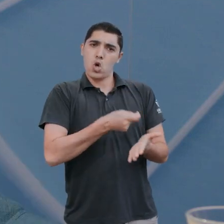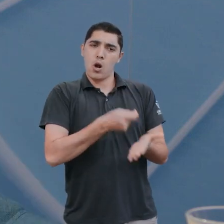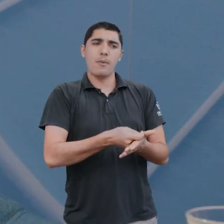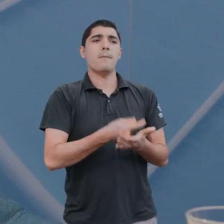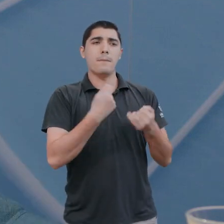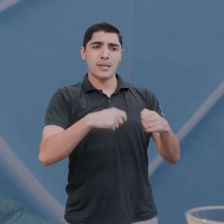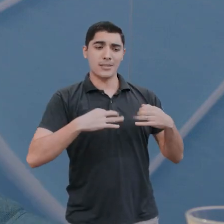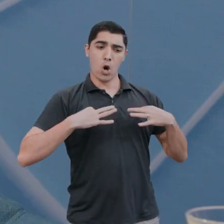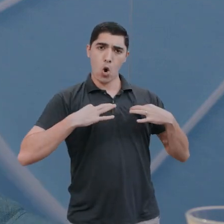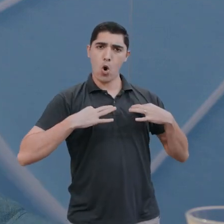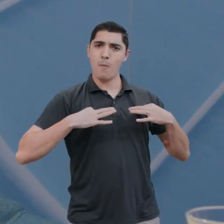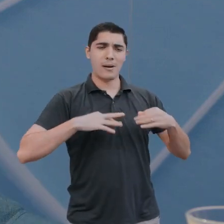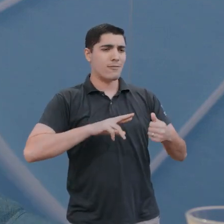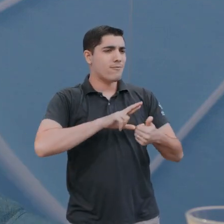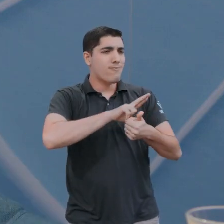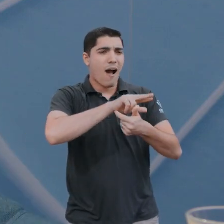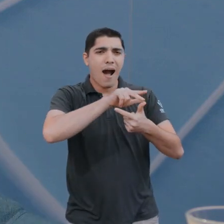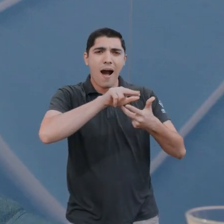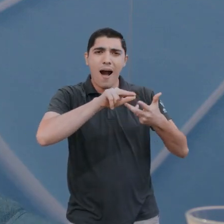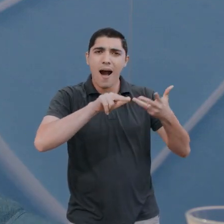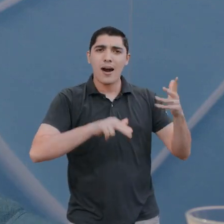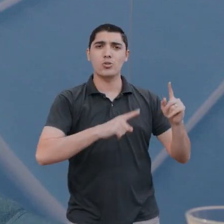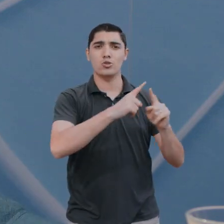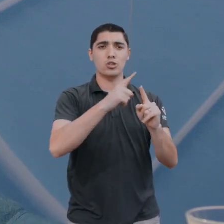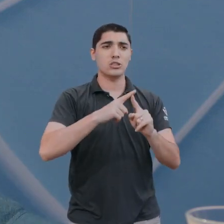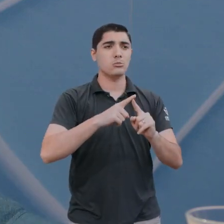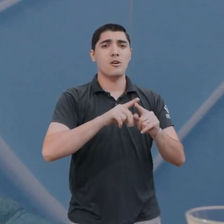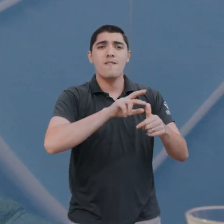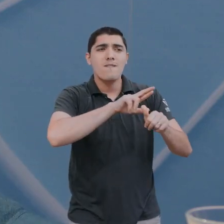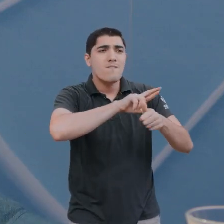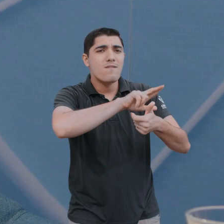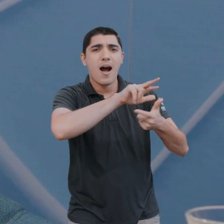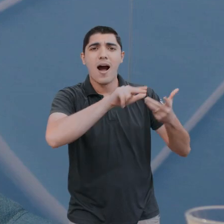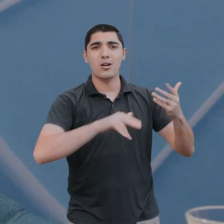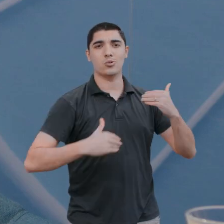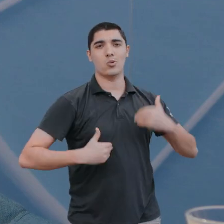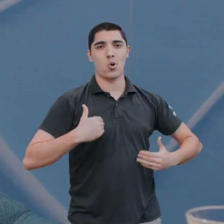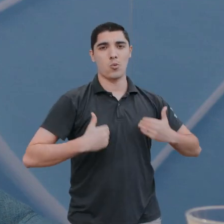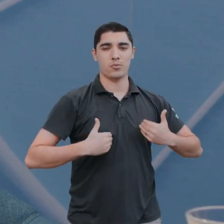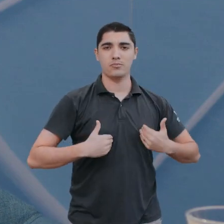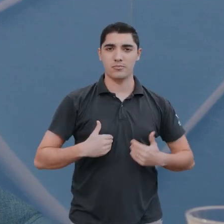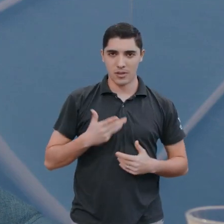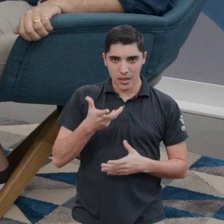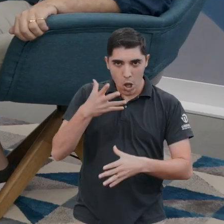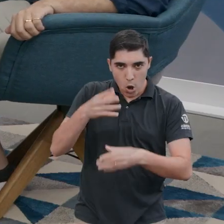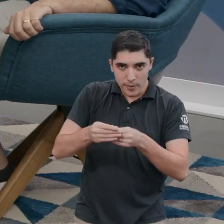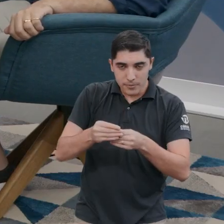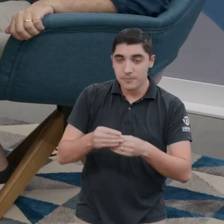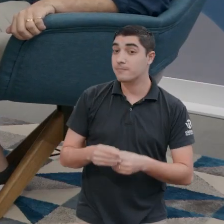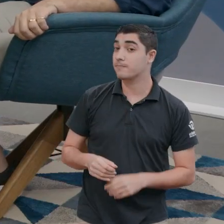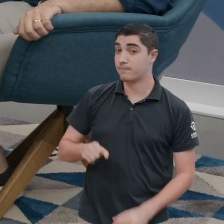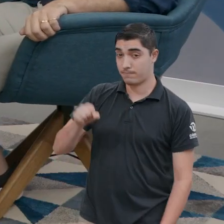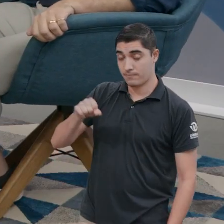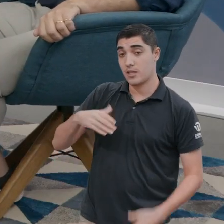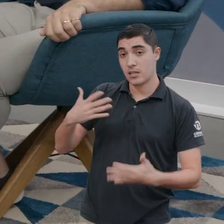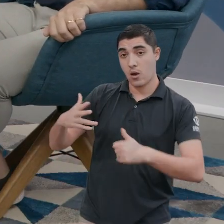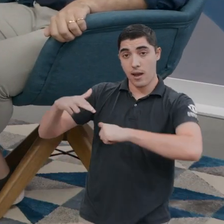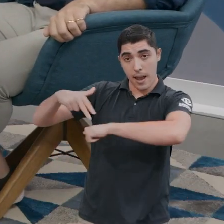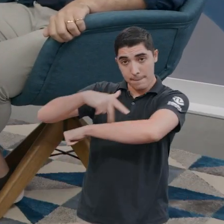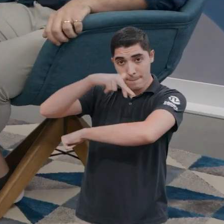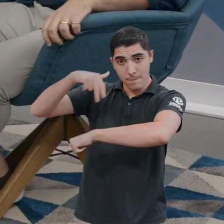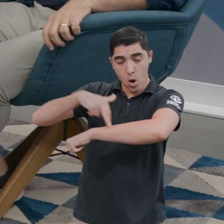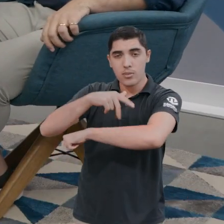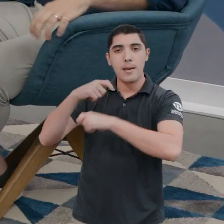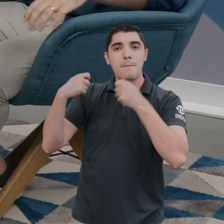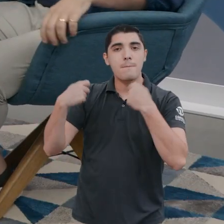possa fazer mais peças de diversos tamanhos e para diferentes corpos. Gostaria de complementar? Sim, a moda, a